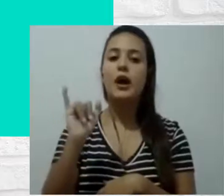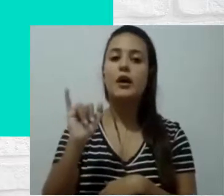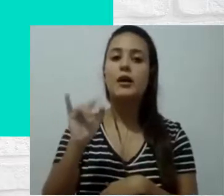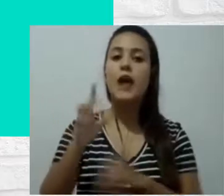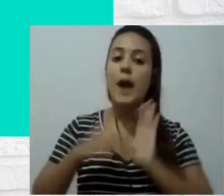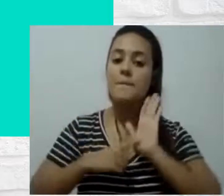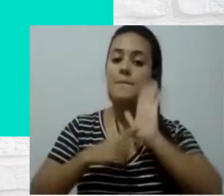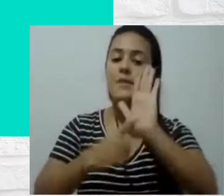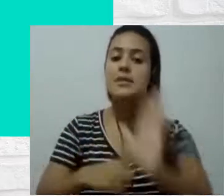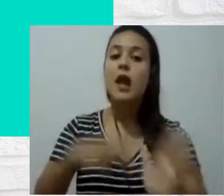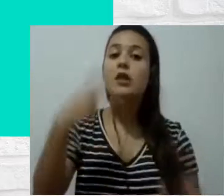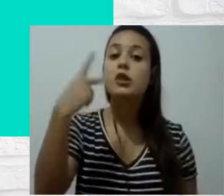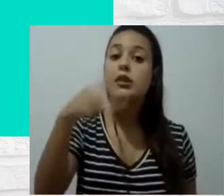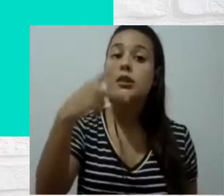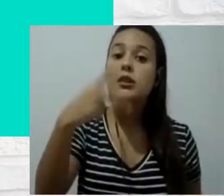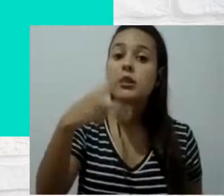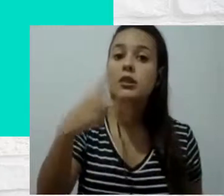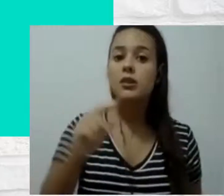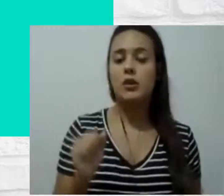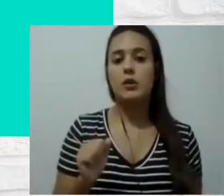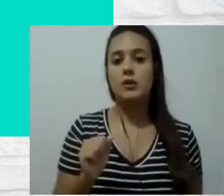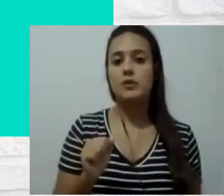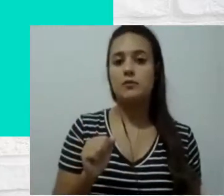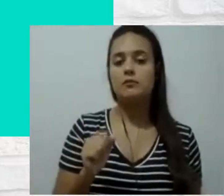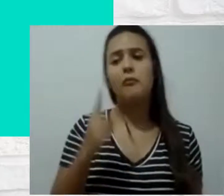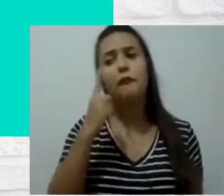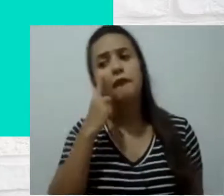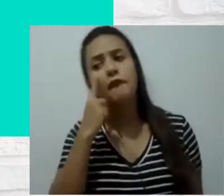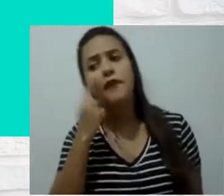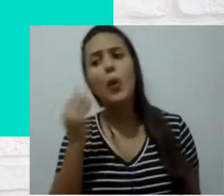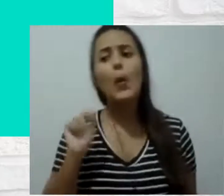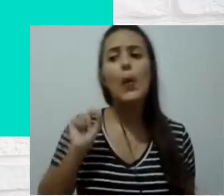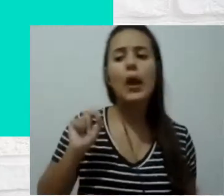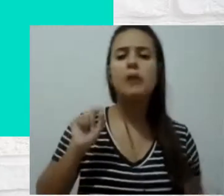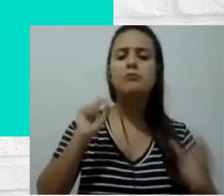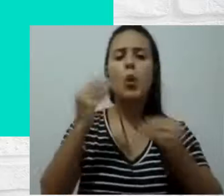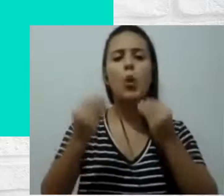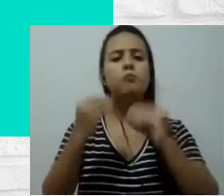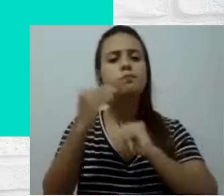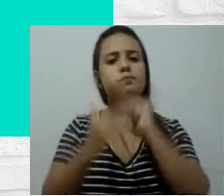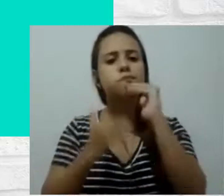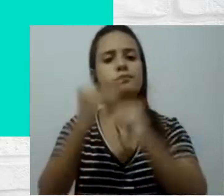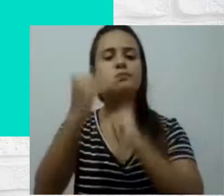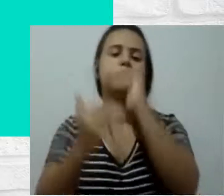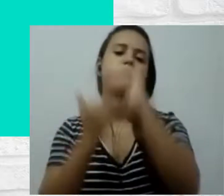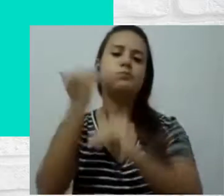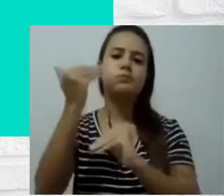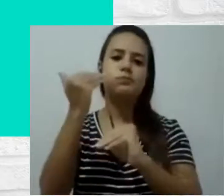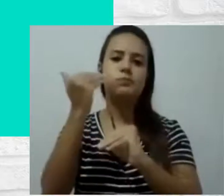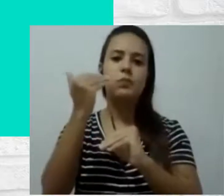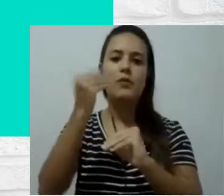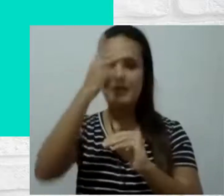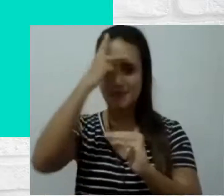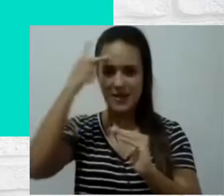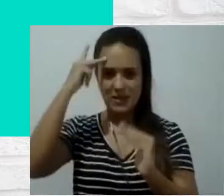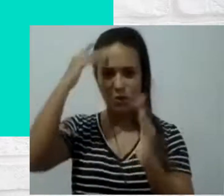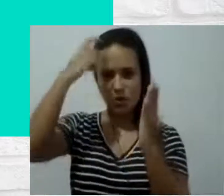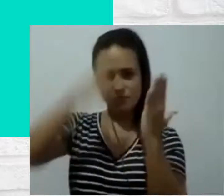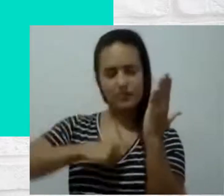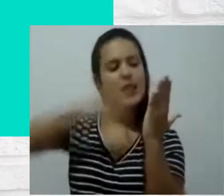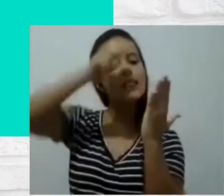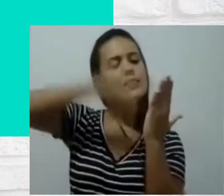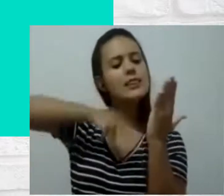discussão. Você vai já buscar expor o seu ponto de vista. Como é que você vai